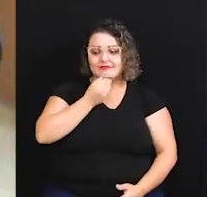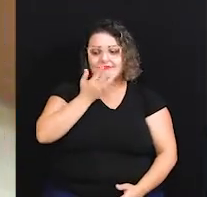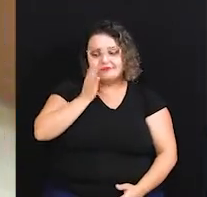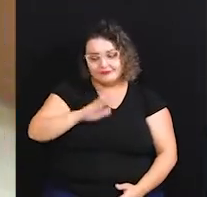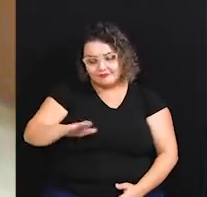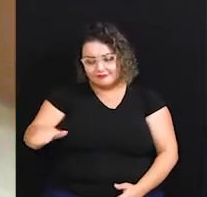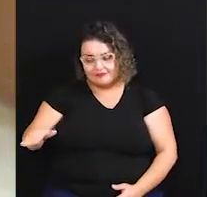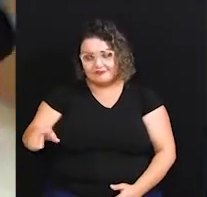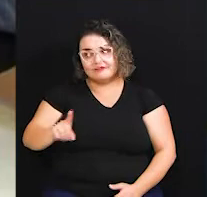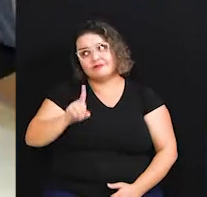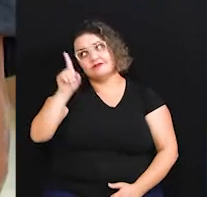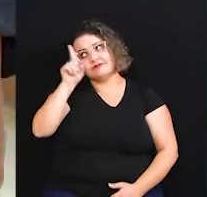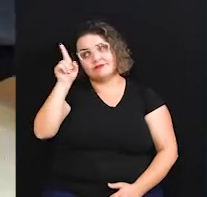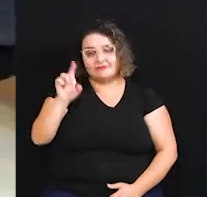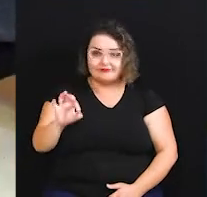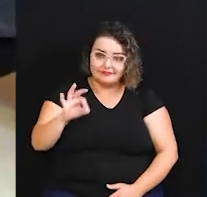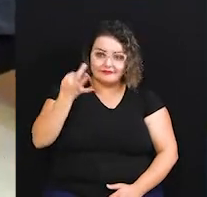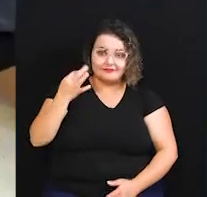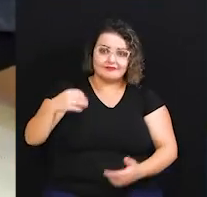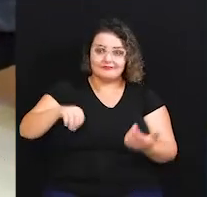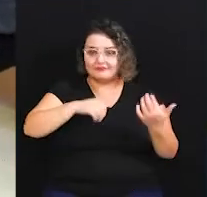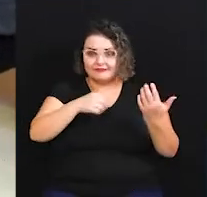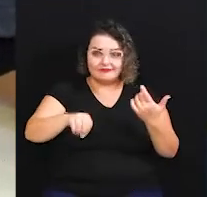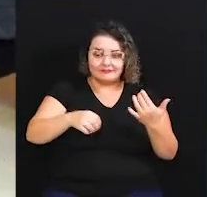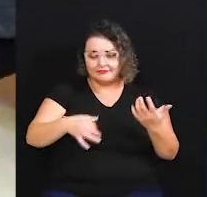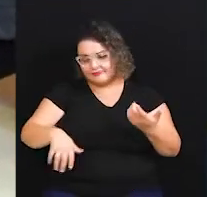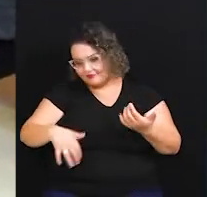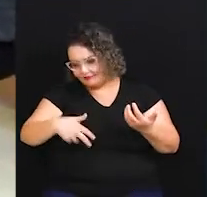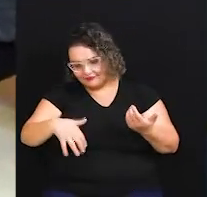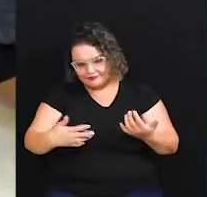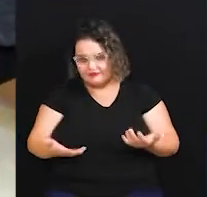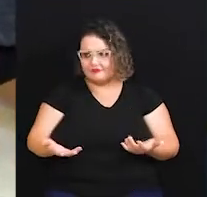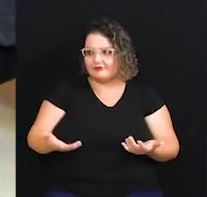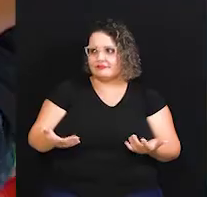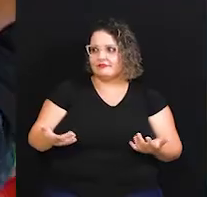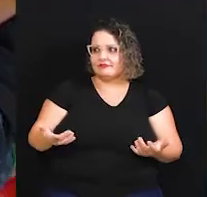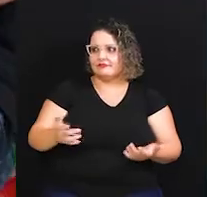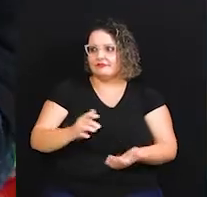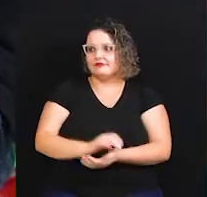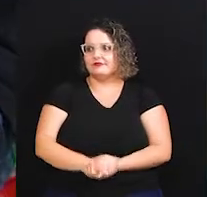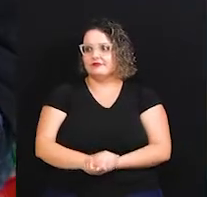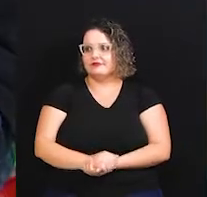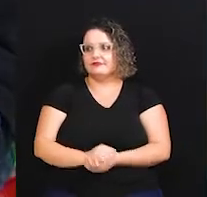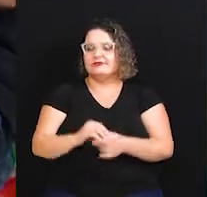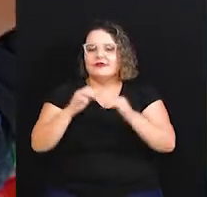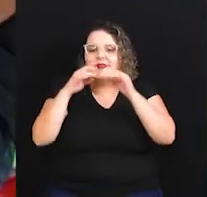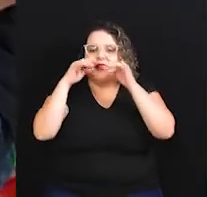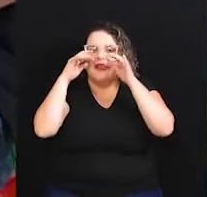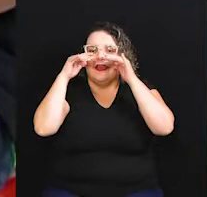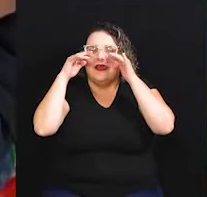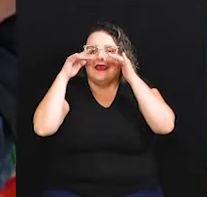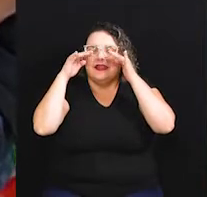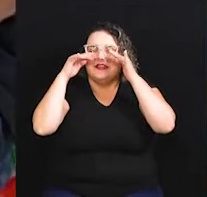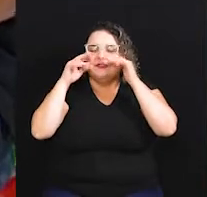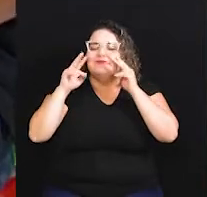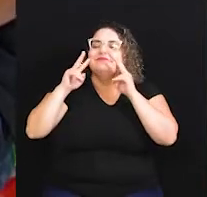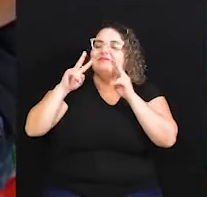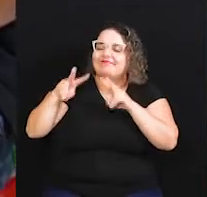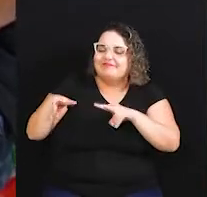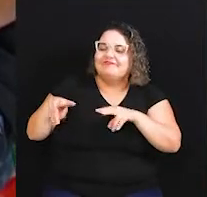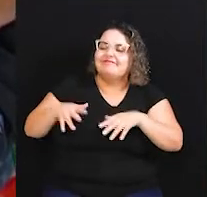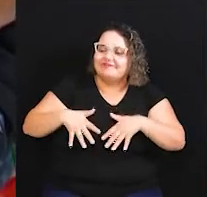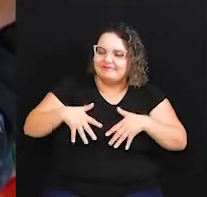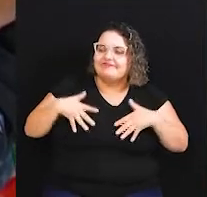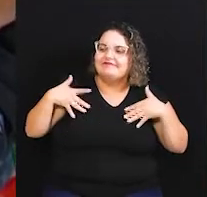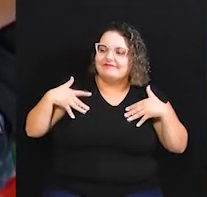daqui, vão tocar na França, né? Em aniversário o olhinho brilhando, a gente sabe desse